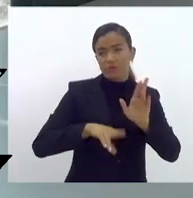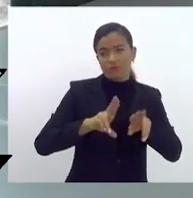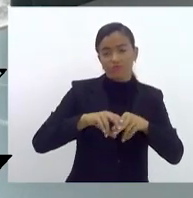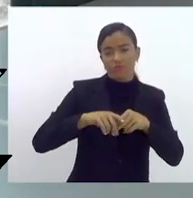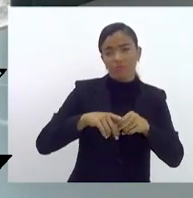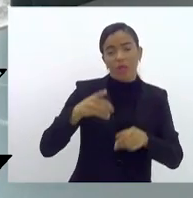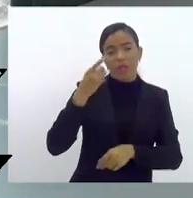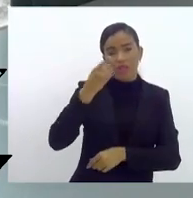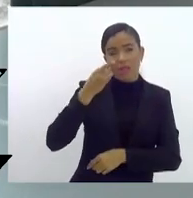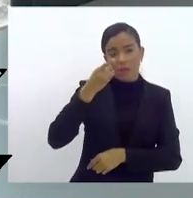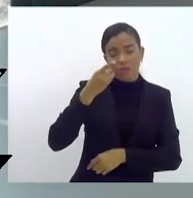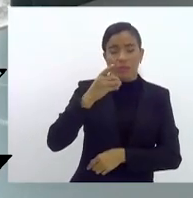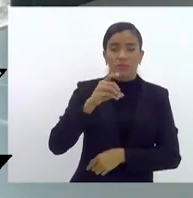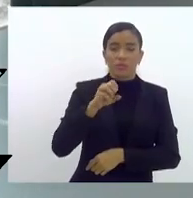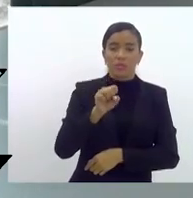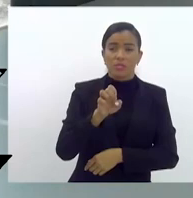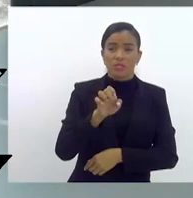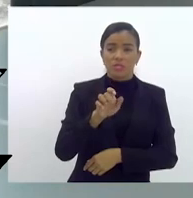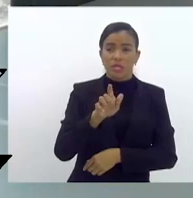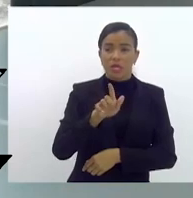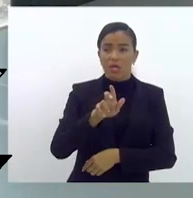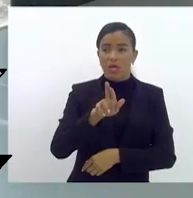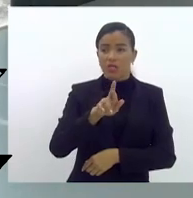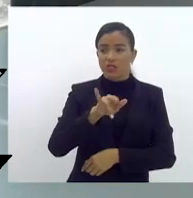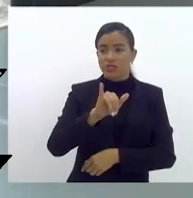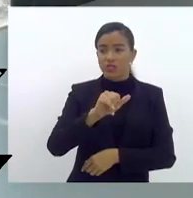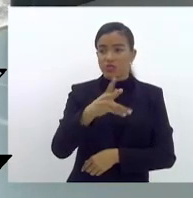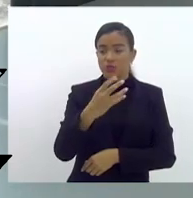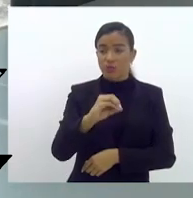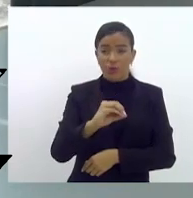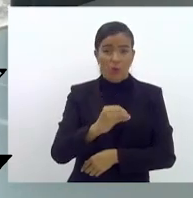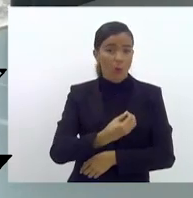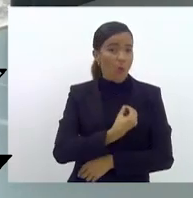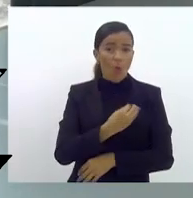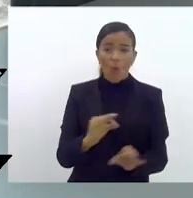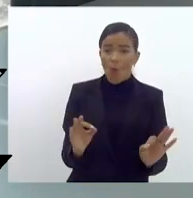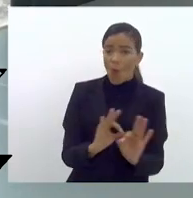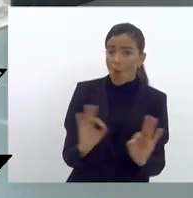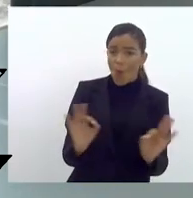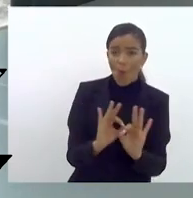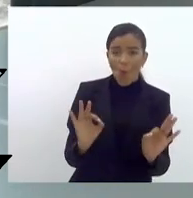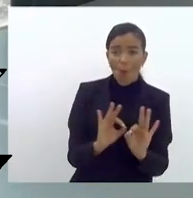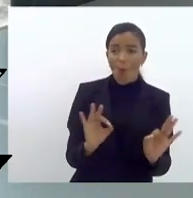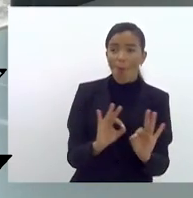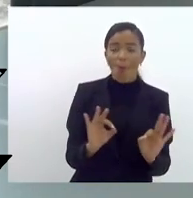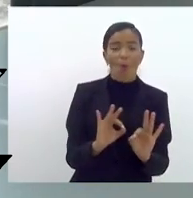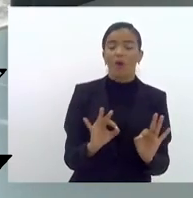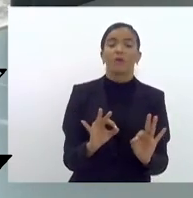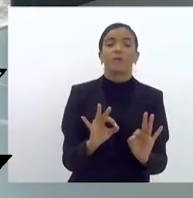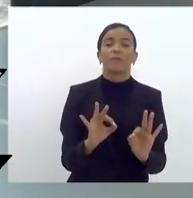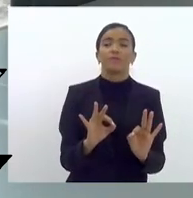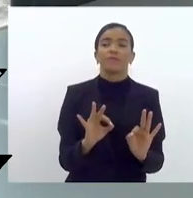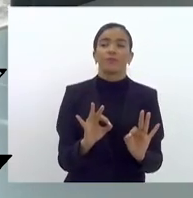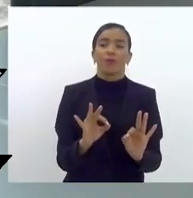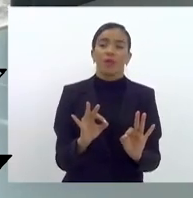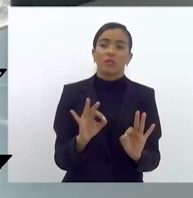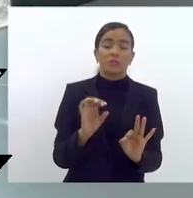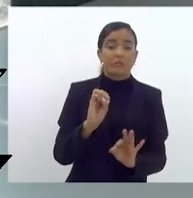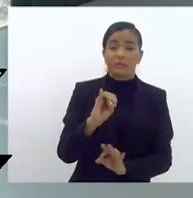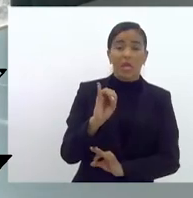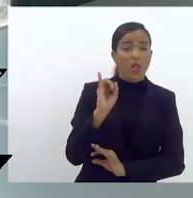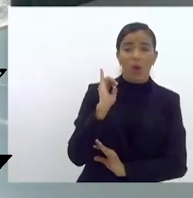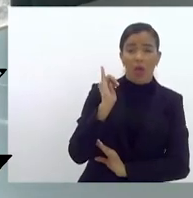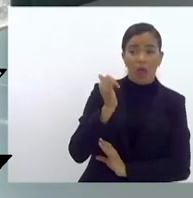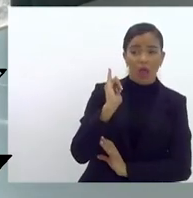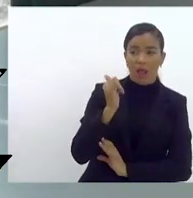Lembrando que o deputado ausente não tem a prerrogativa não sendo relator